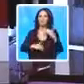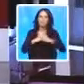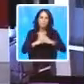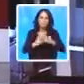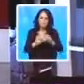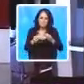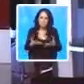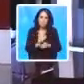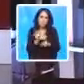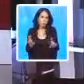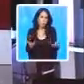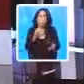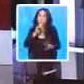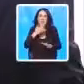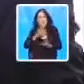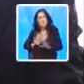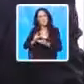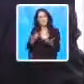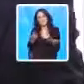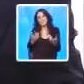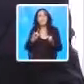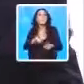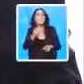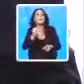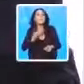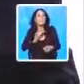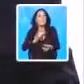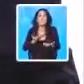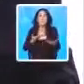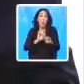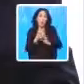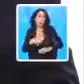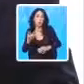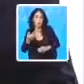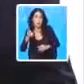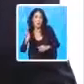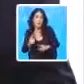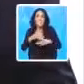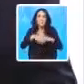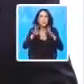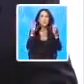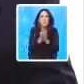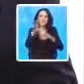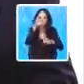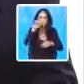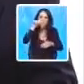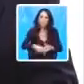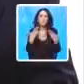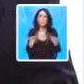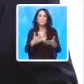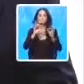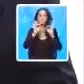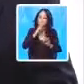esta situação, porque ela era evitável, e o PSD, ao contrário do Bloco de Esquerda, fez tudo para que este governo